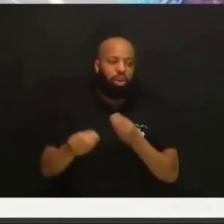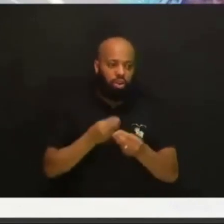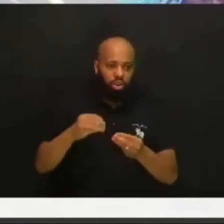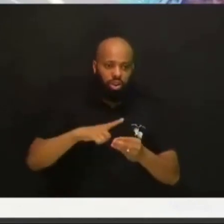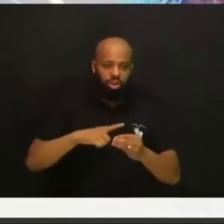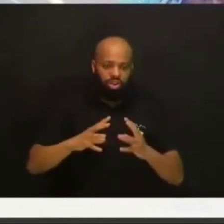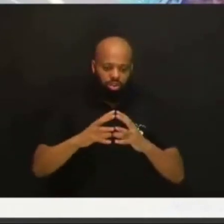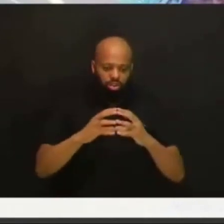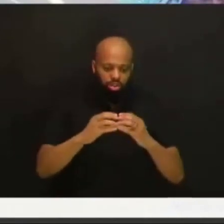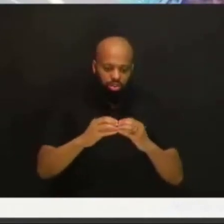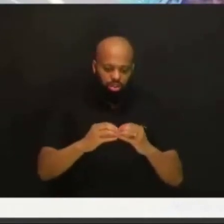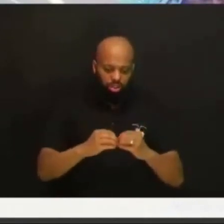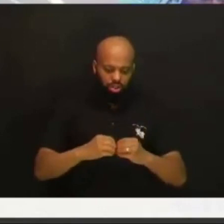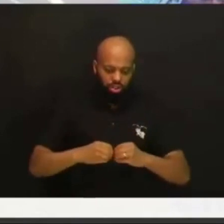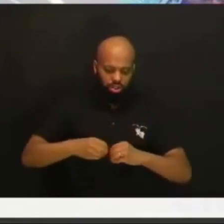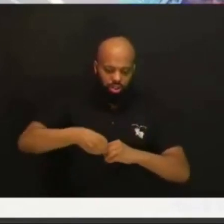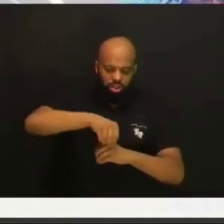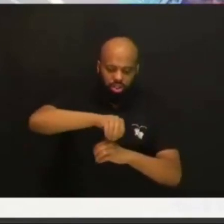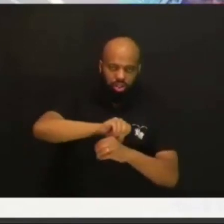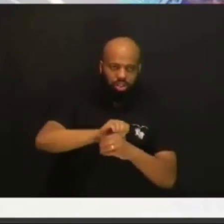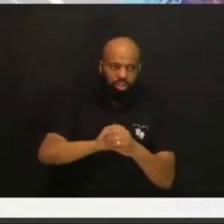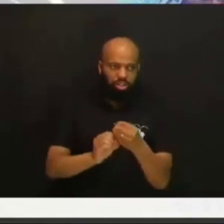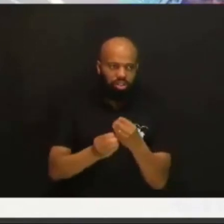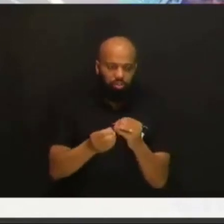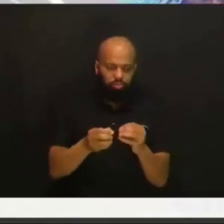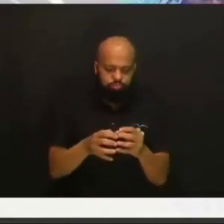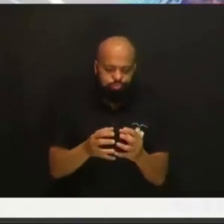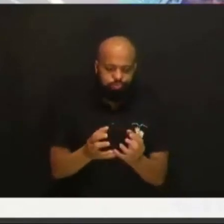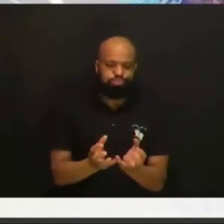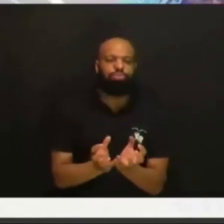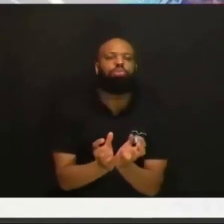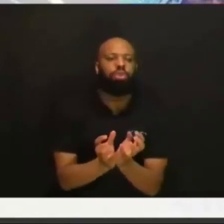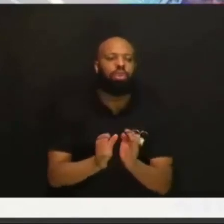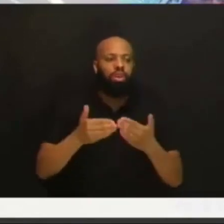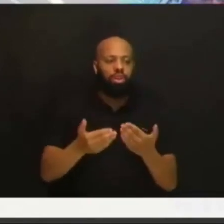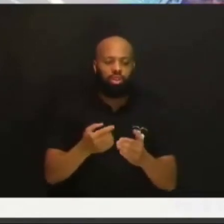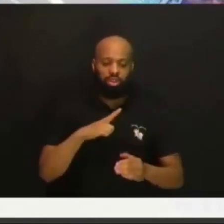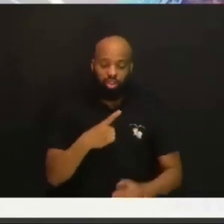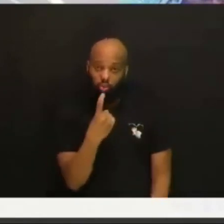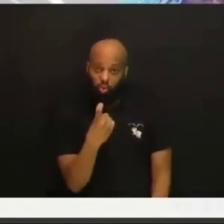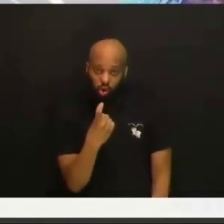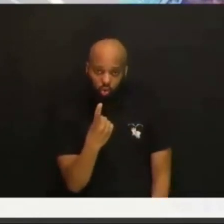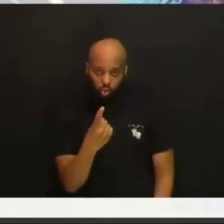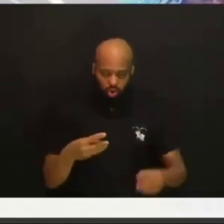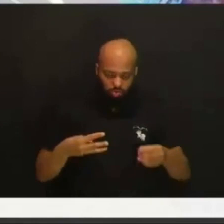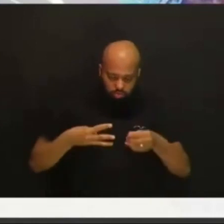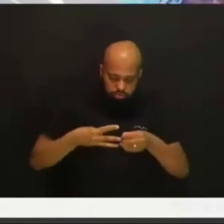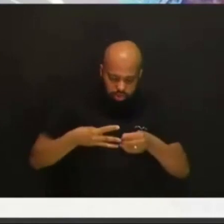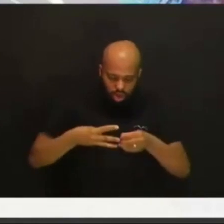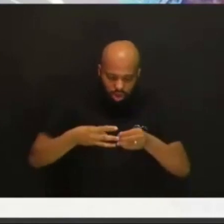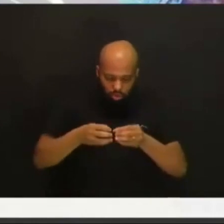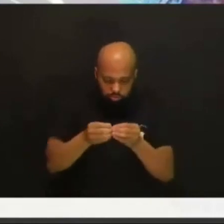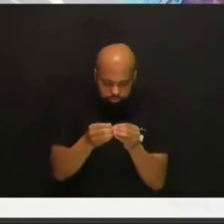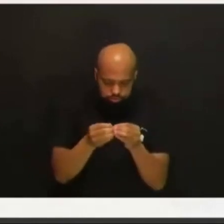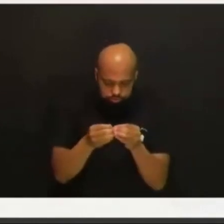da migração, do crescimento e da diferenciação. É aquela única célula que vai se dividir. Não há nenhum